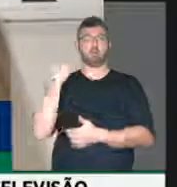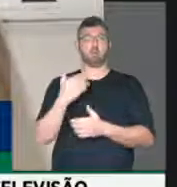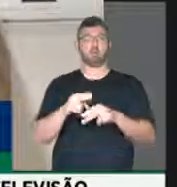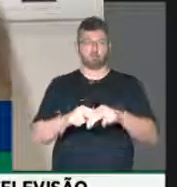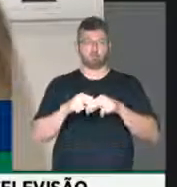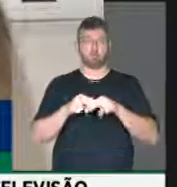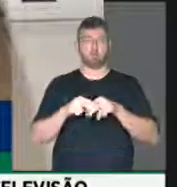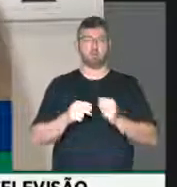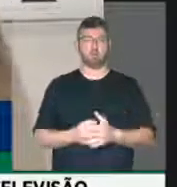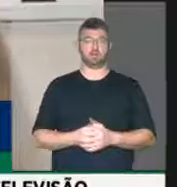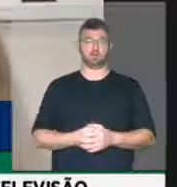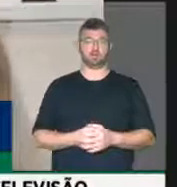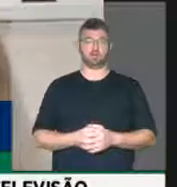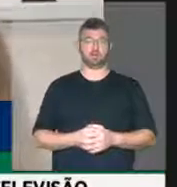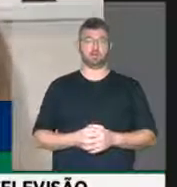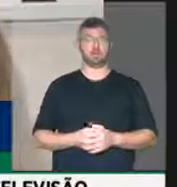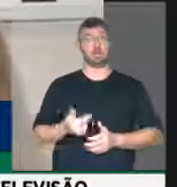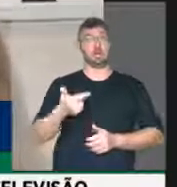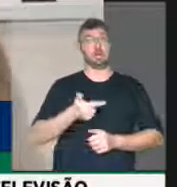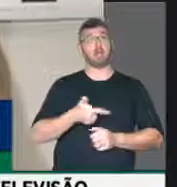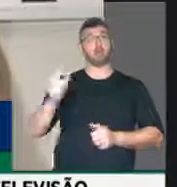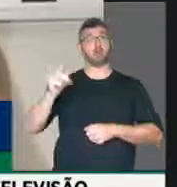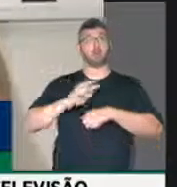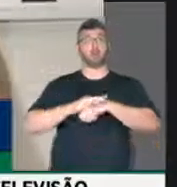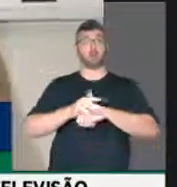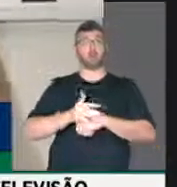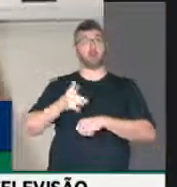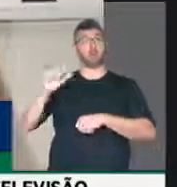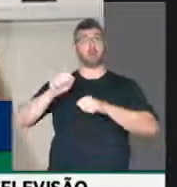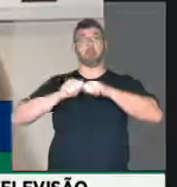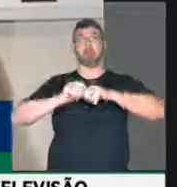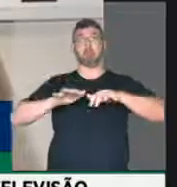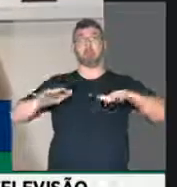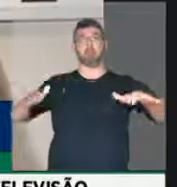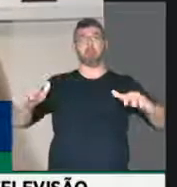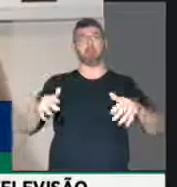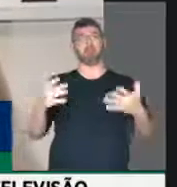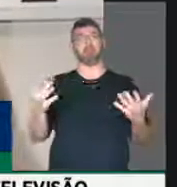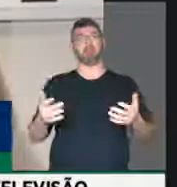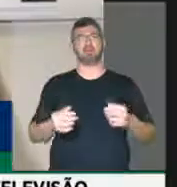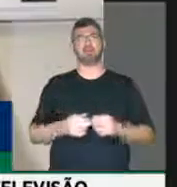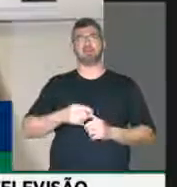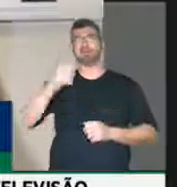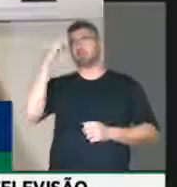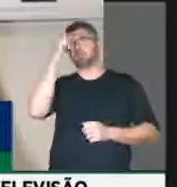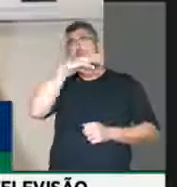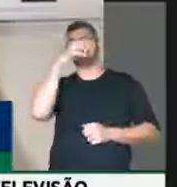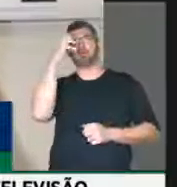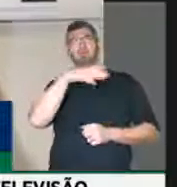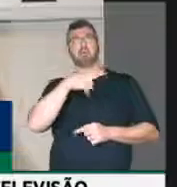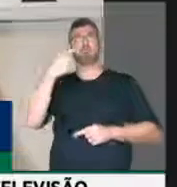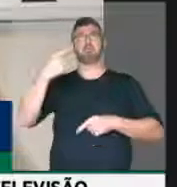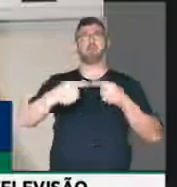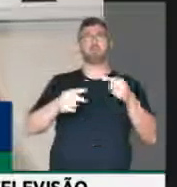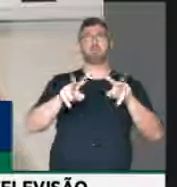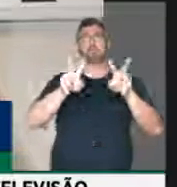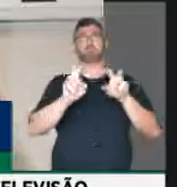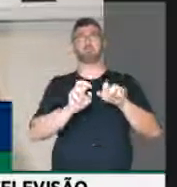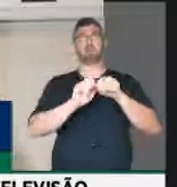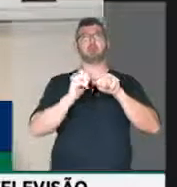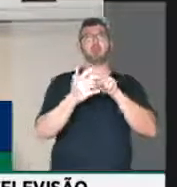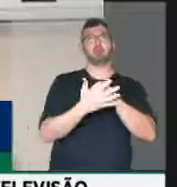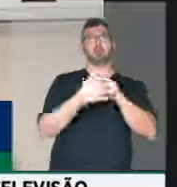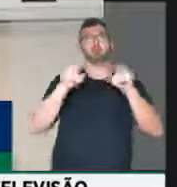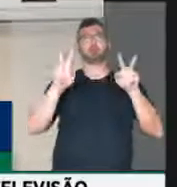tuberculose. Isto já é outra pandemia. Então, essa polemização política sobre o coronavírus